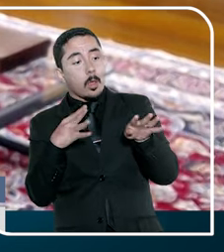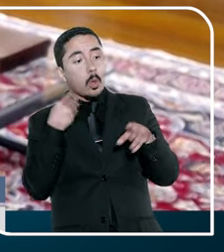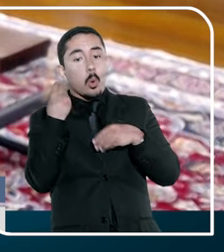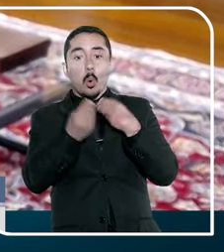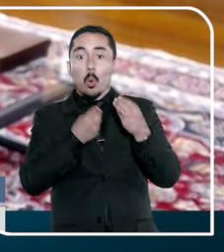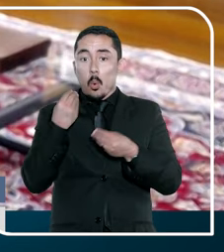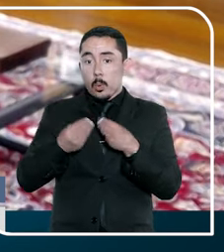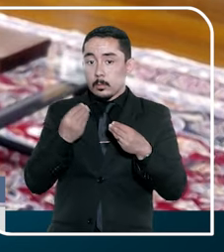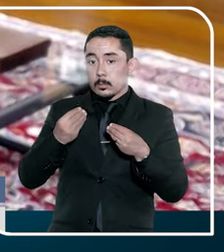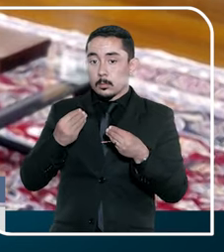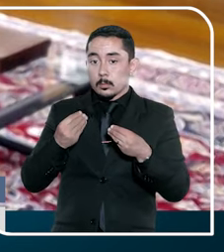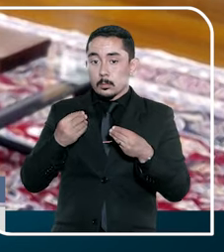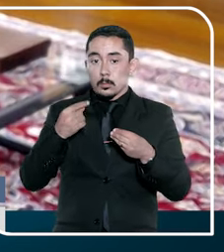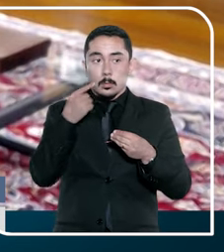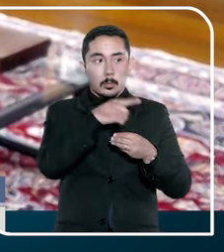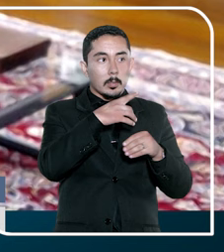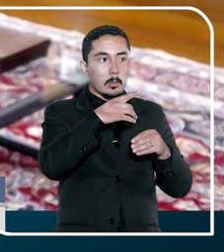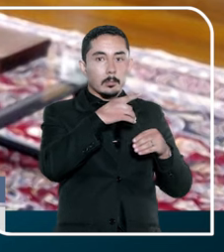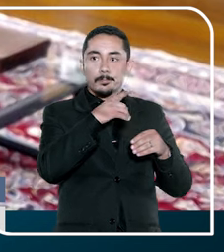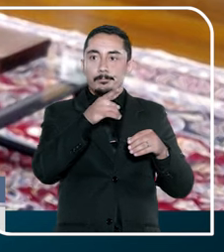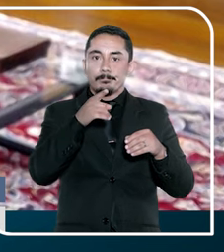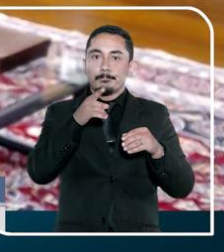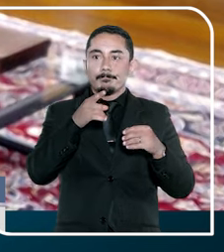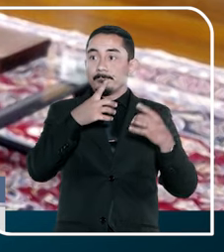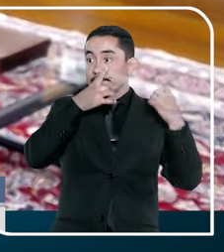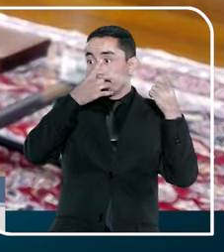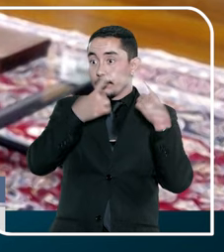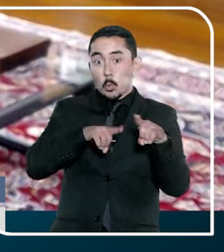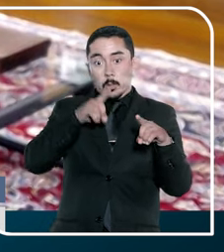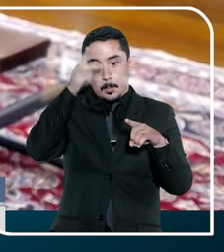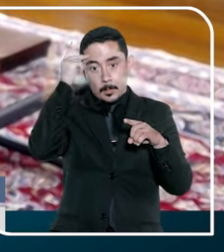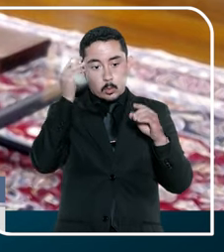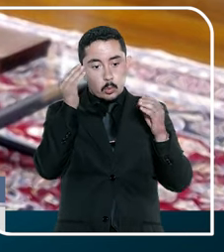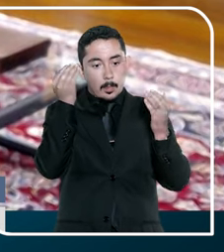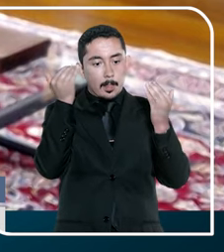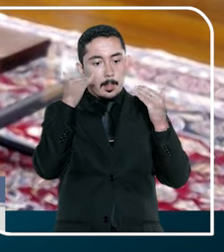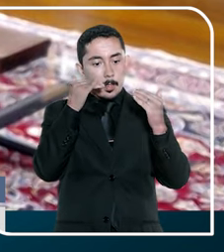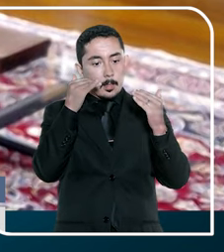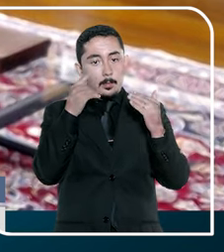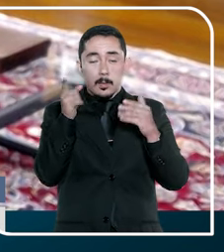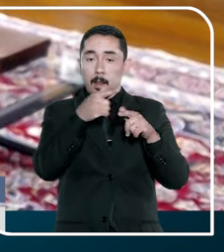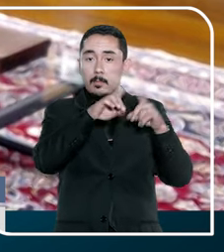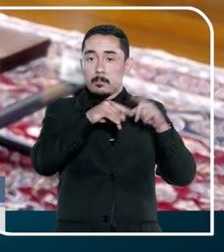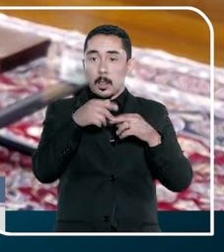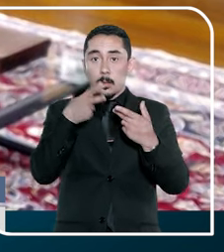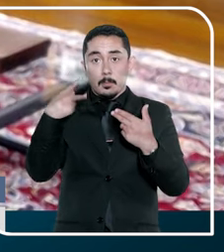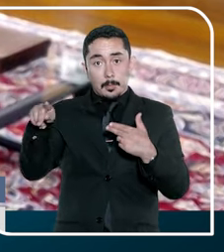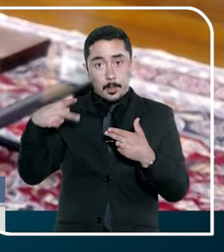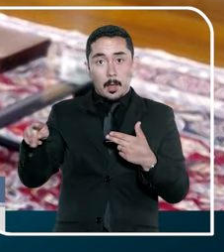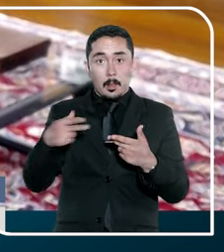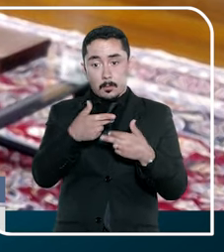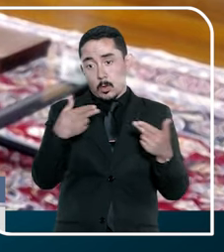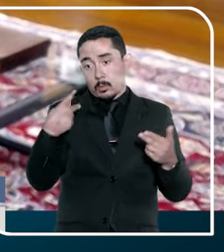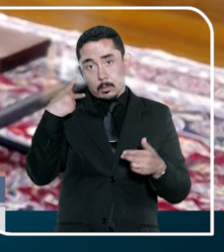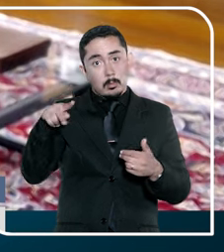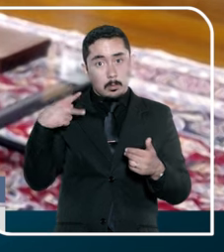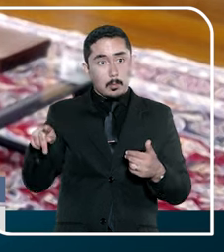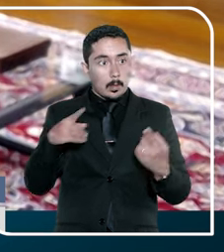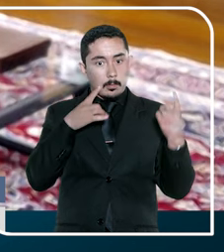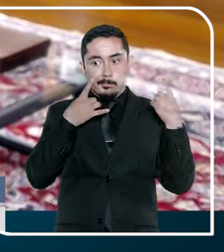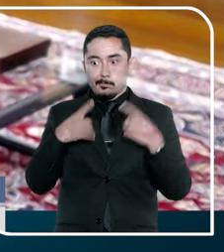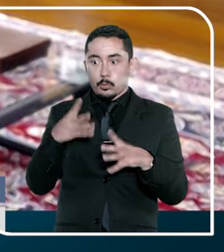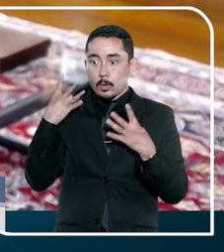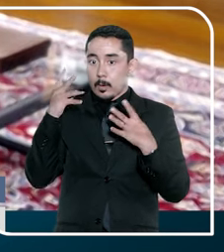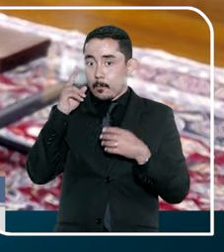patrimônio da vítima né se houve eh efetivamente um um grau de lesão jurídica que seja